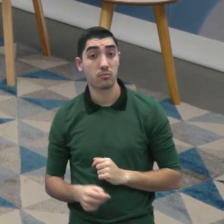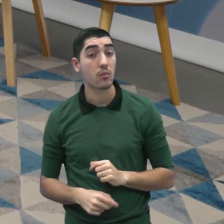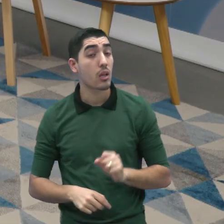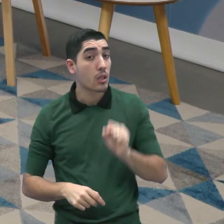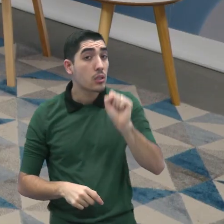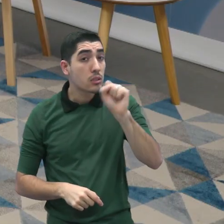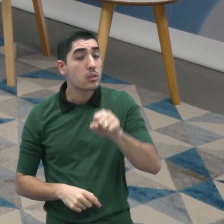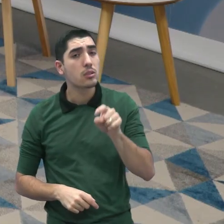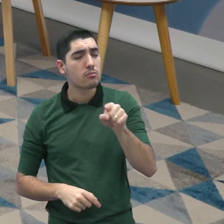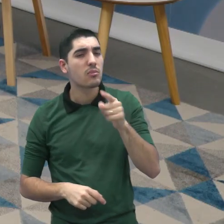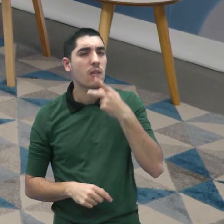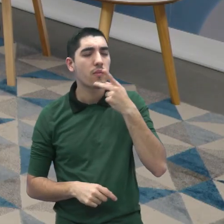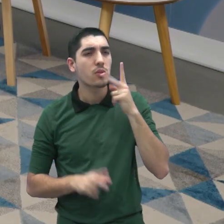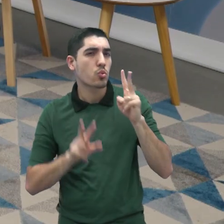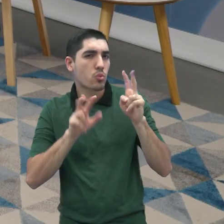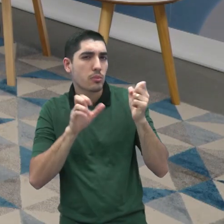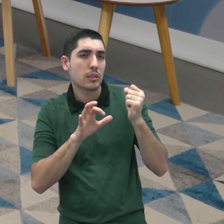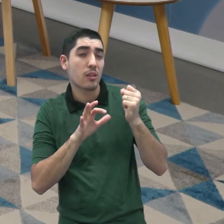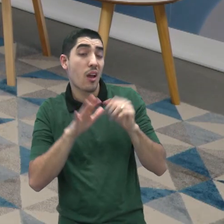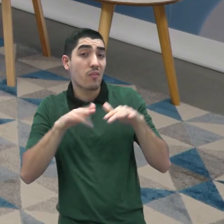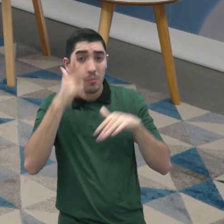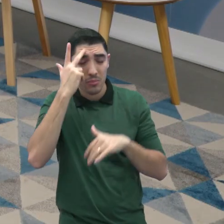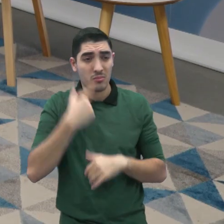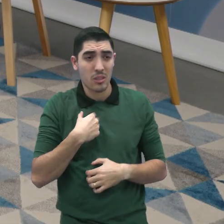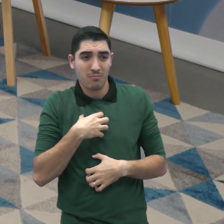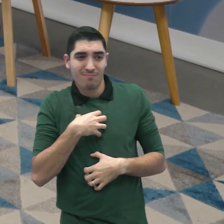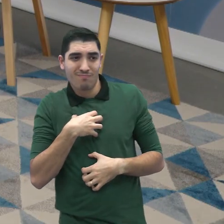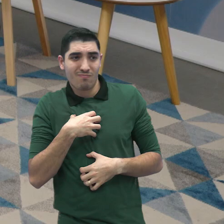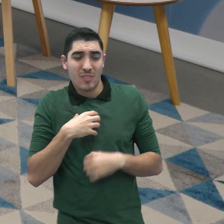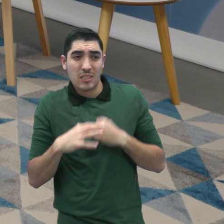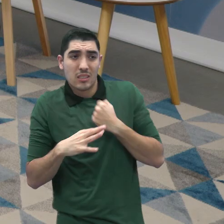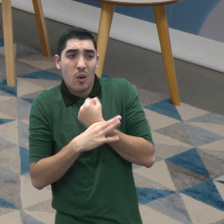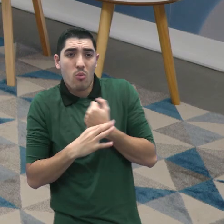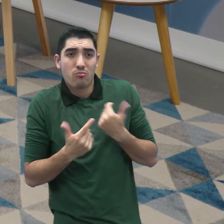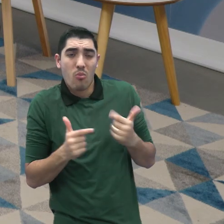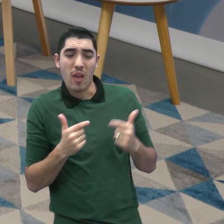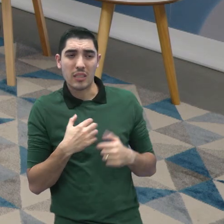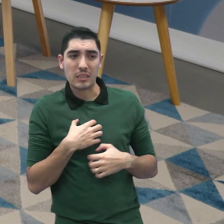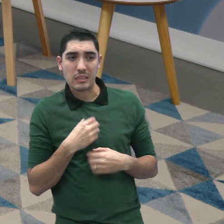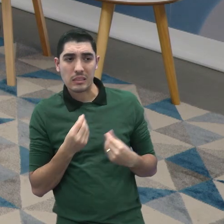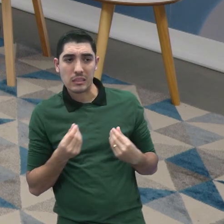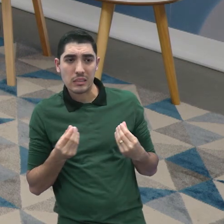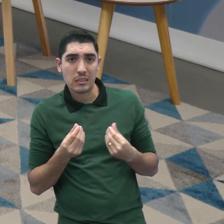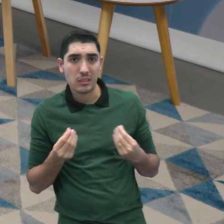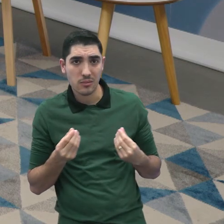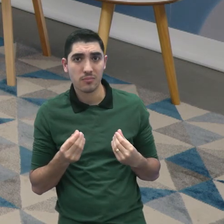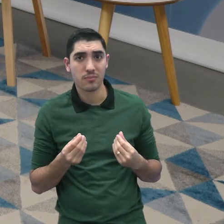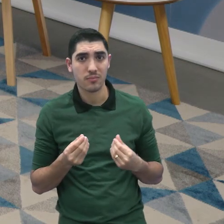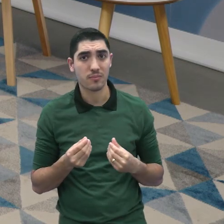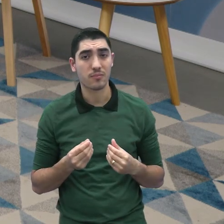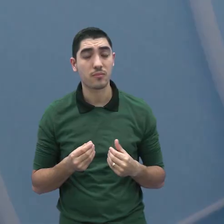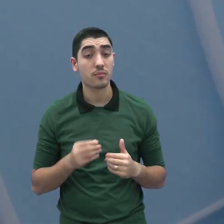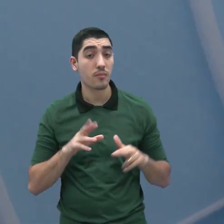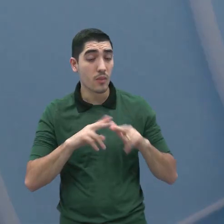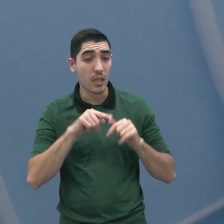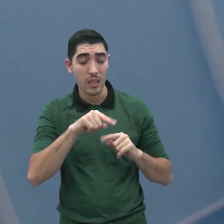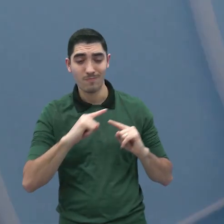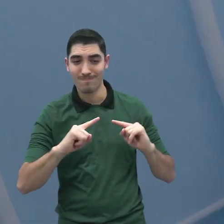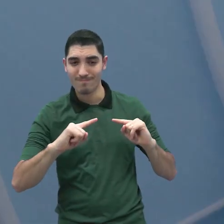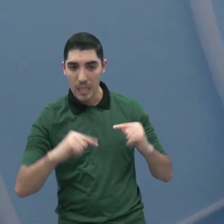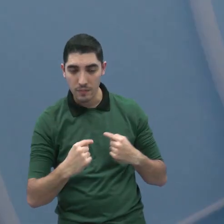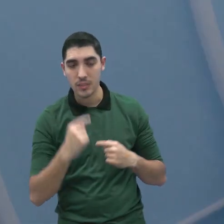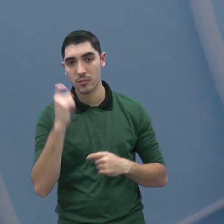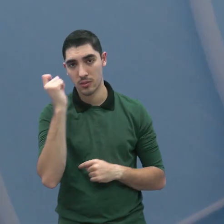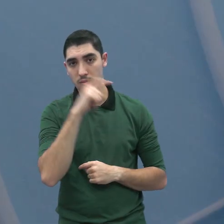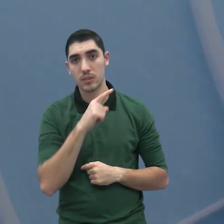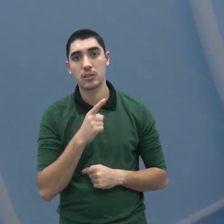da insegurança, medo desse desconhecido também, né? Sim. E é um desafio que a gente tem de fazer, porque pensando